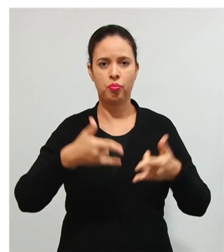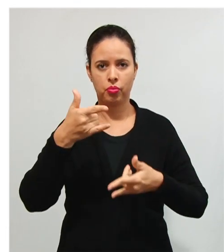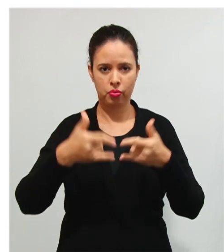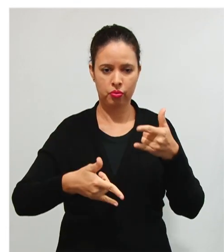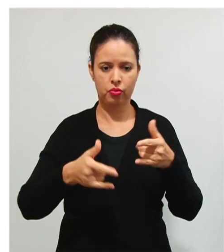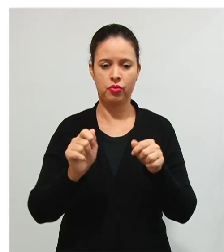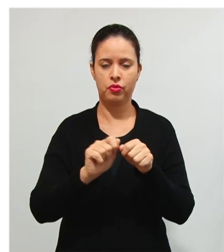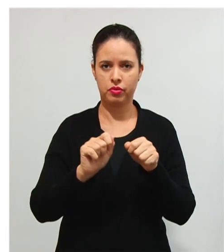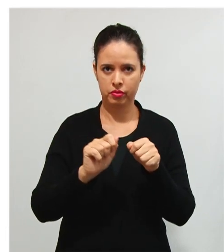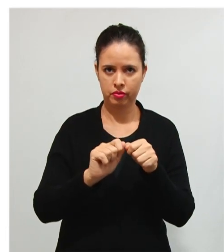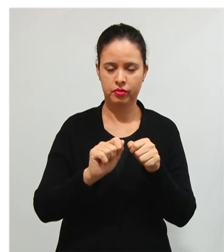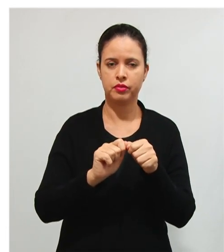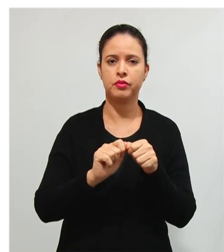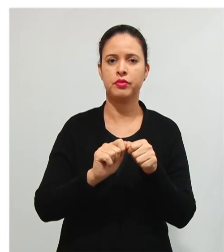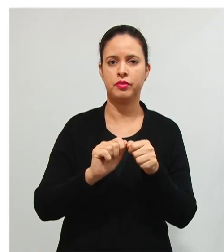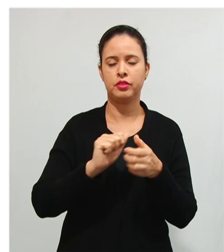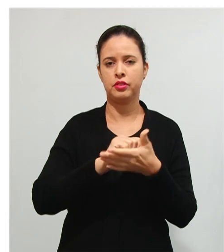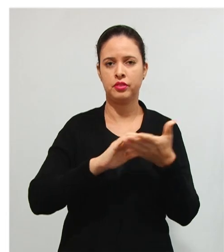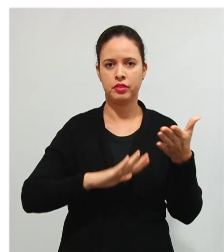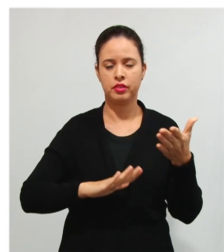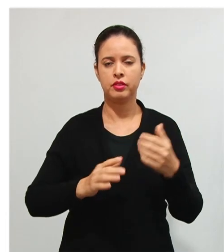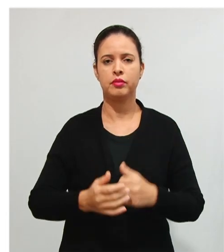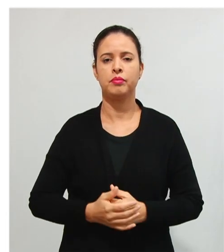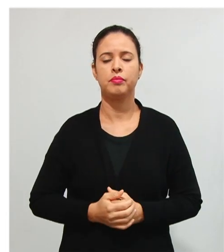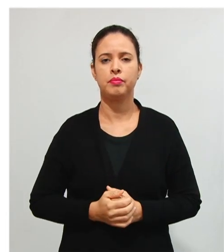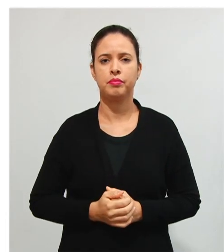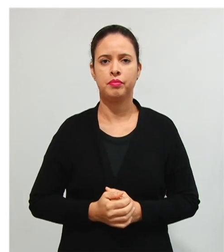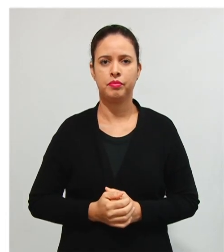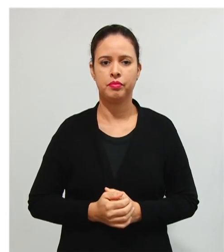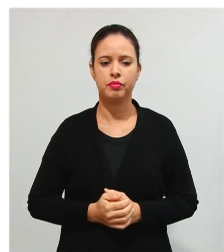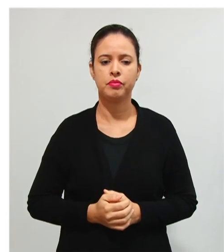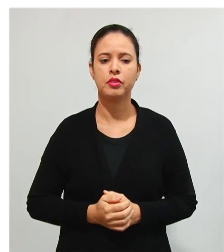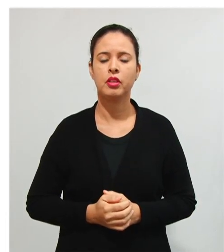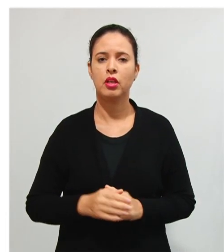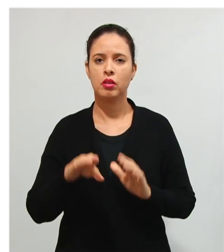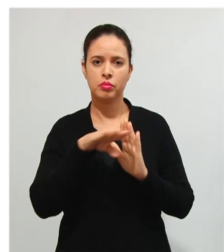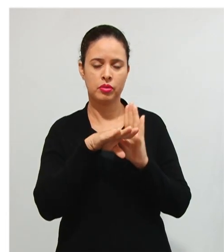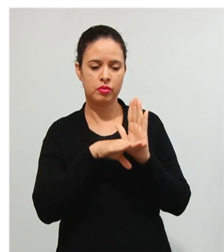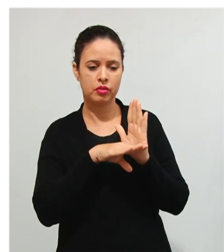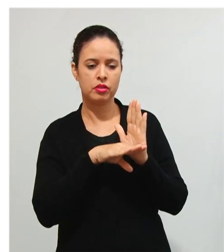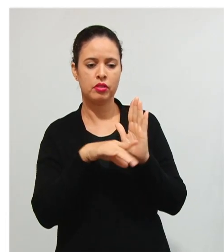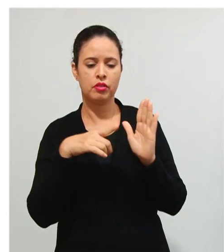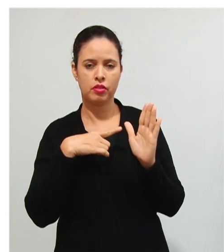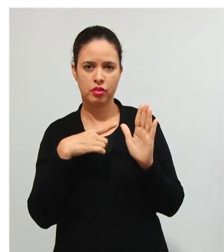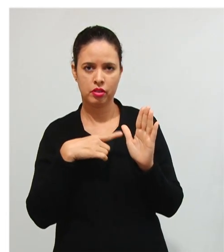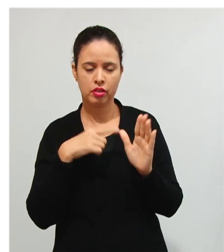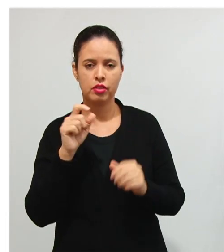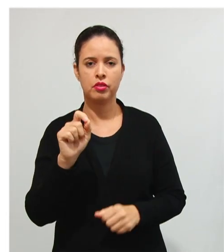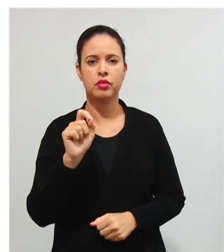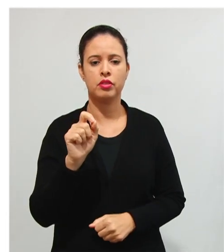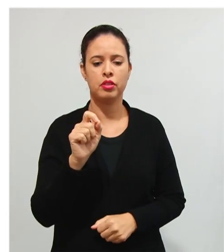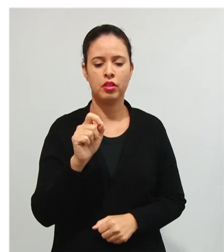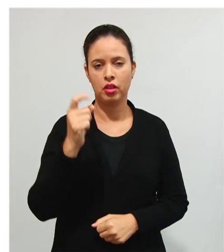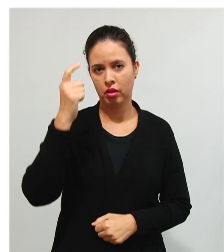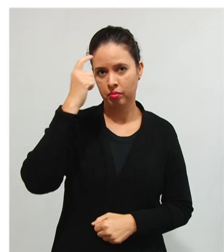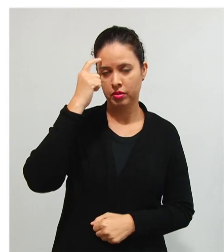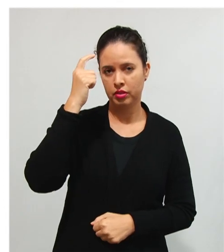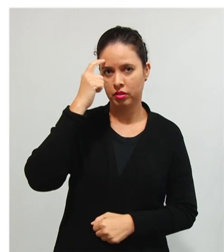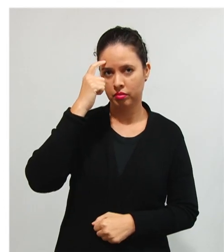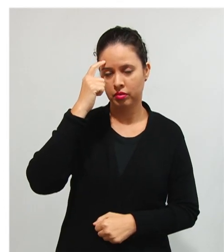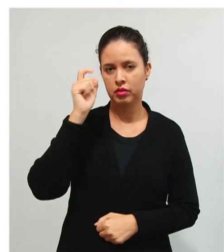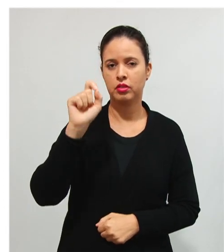determinada atividade. E essa parte de programação entra o que a gente chama de pensamento